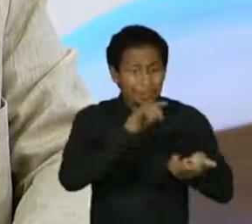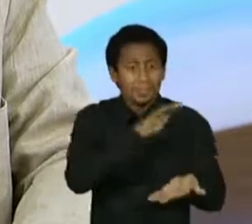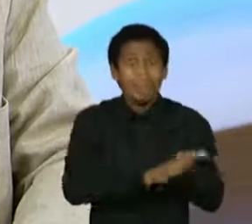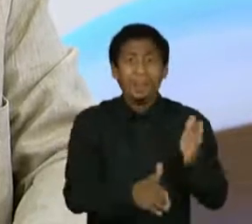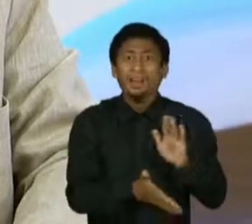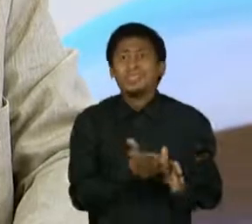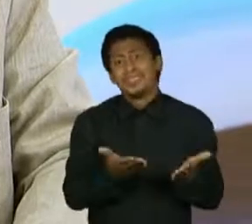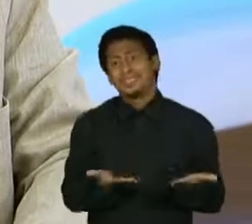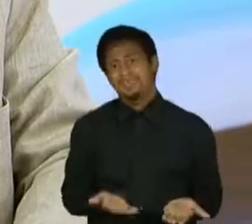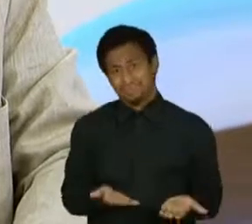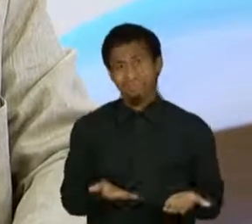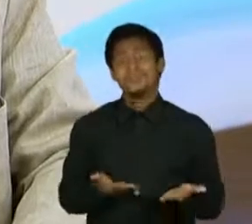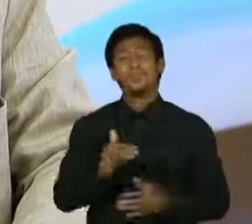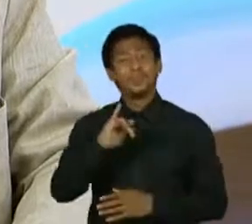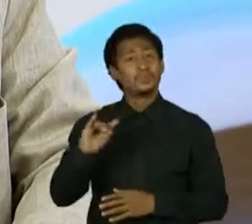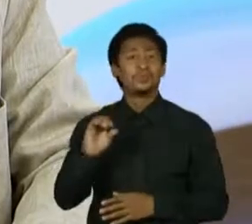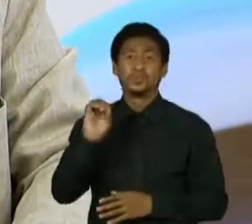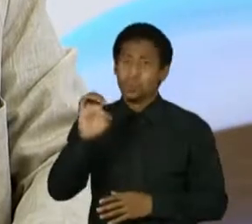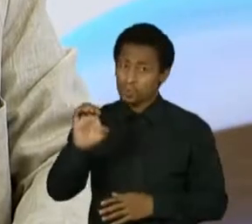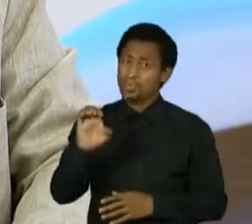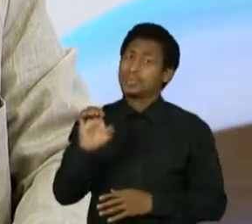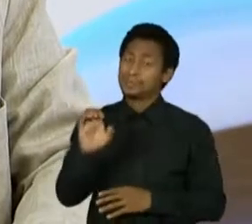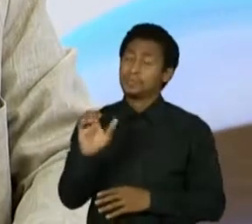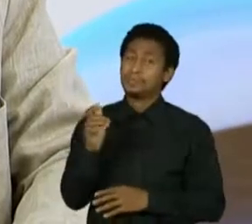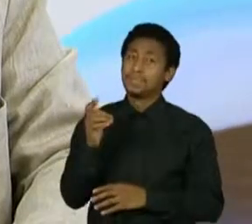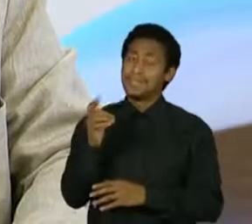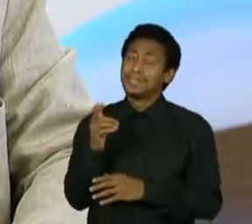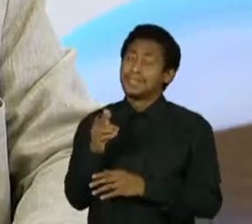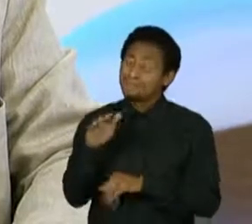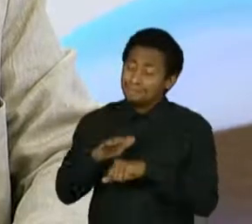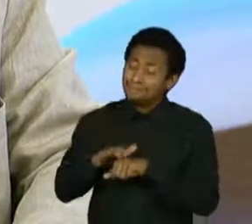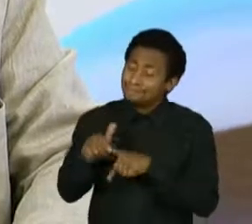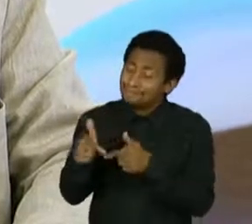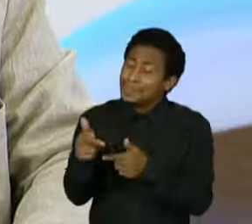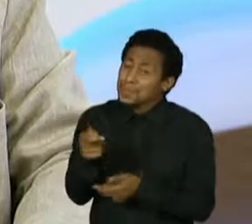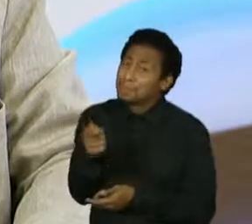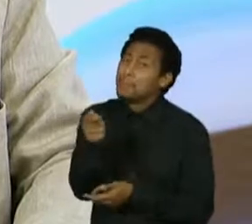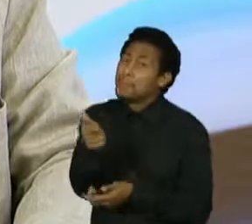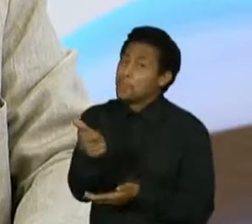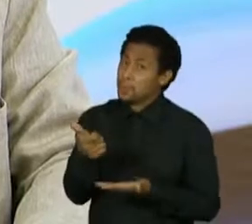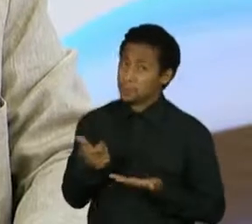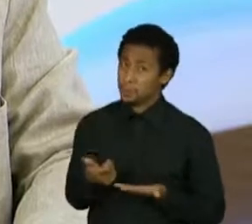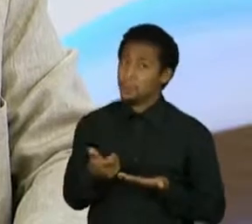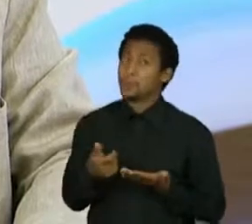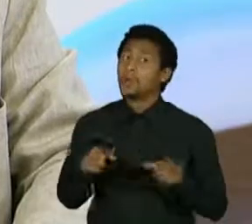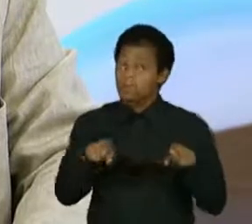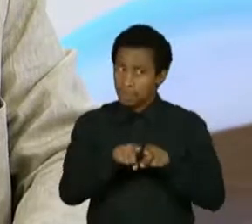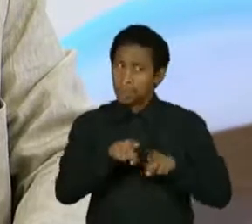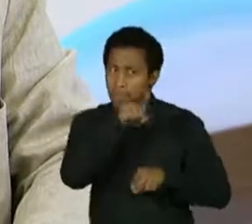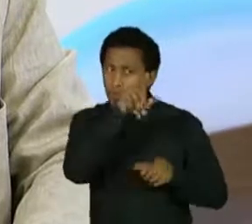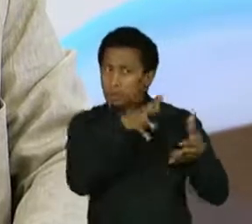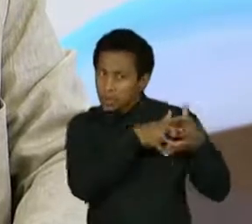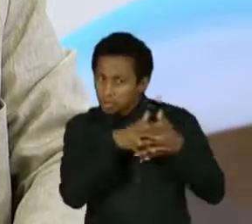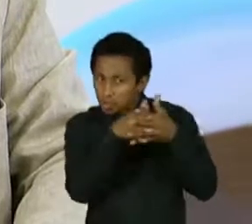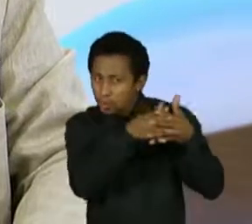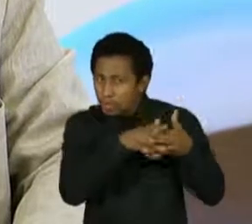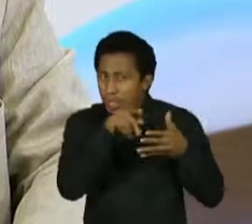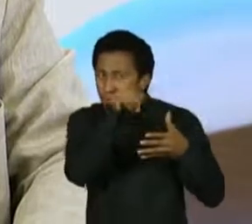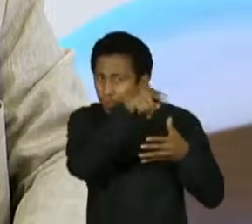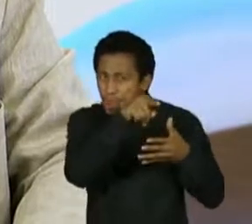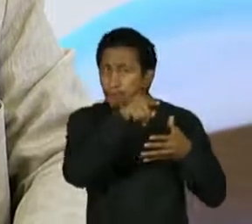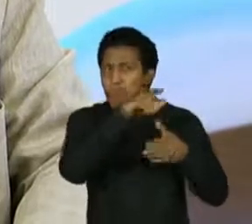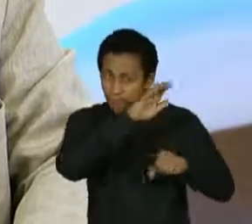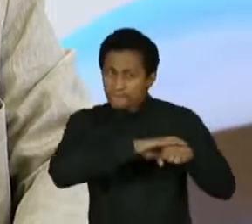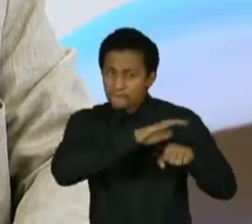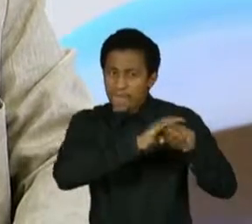em que a sua Cúpula do clima coincidiu com uma crise de energia E aí tá muito daquilo que